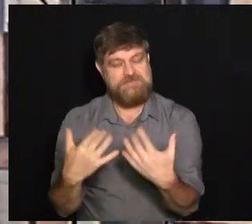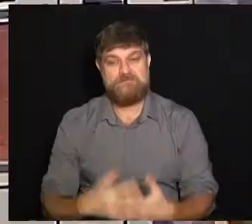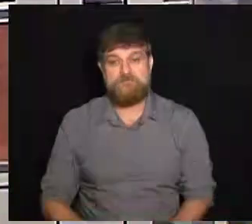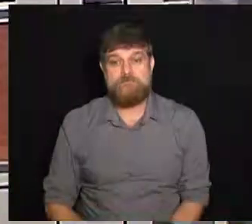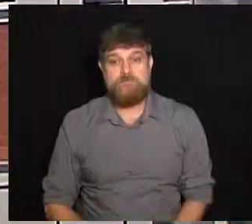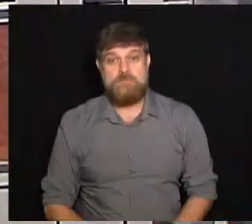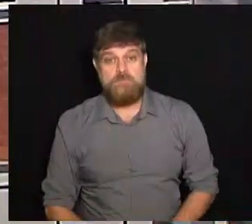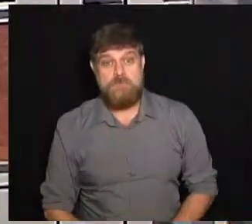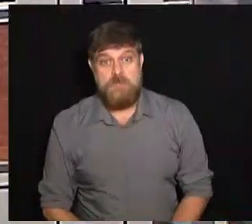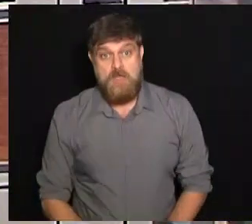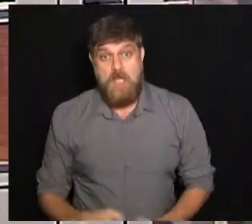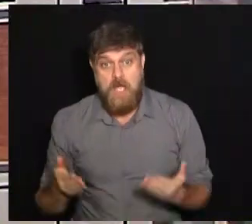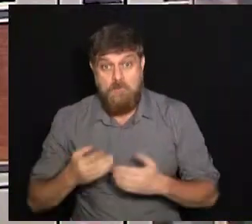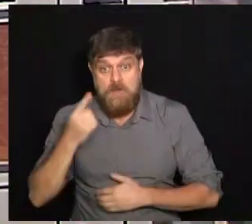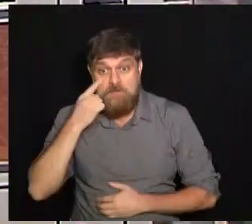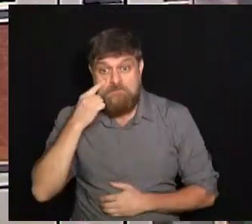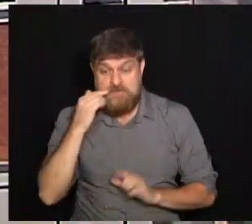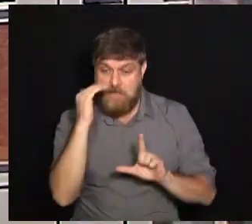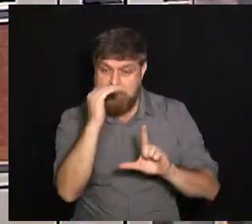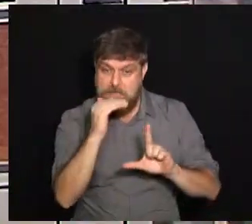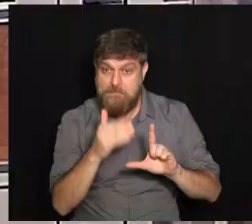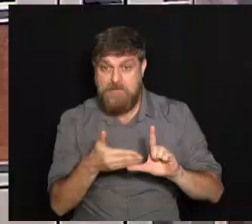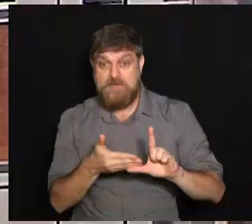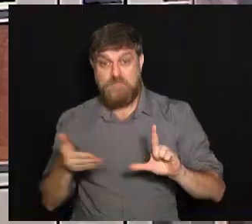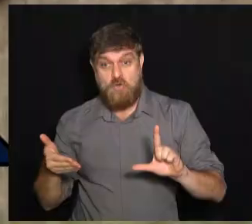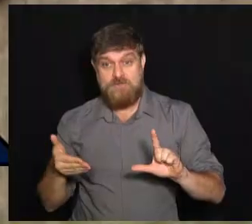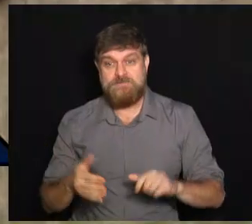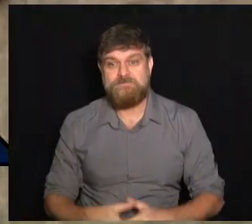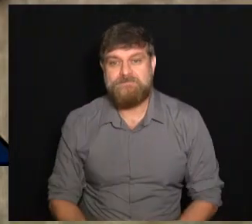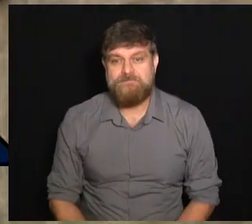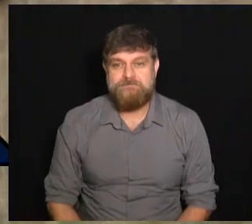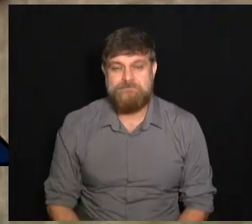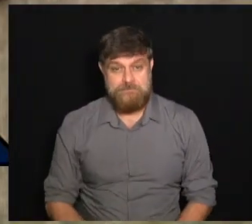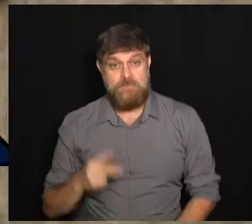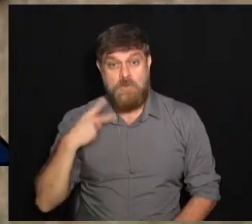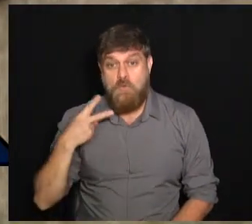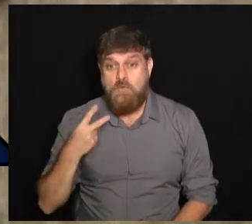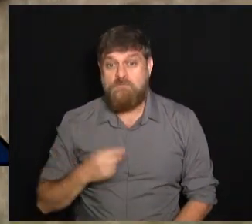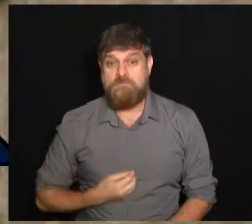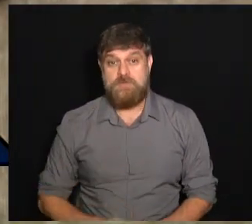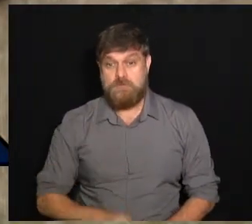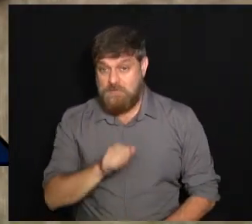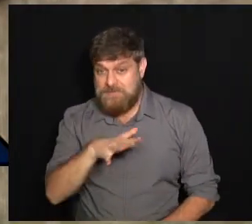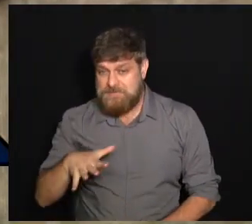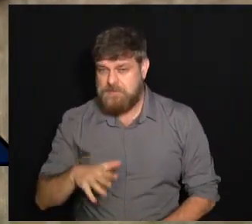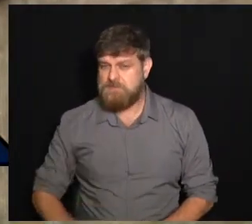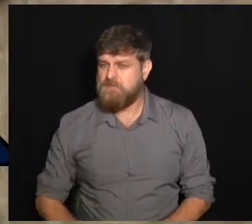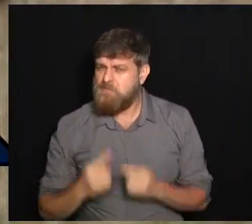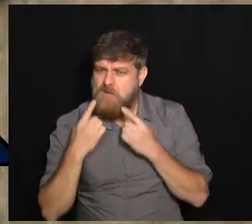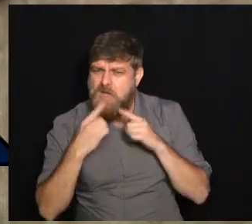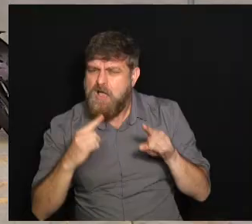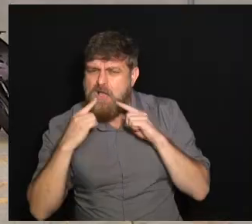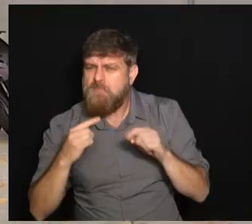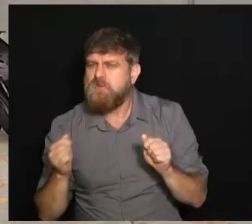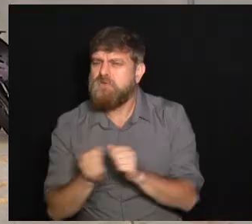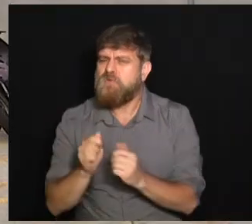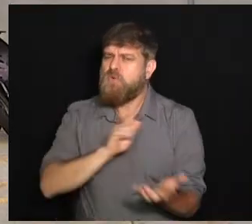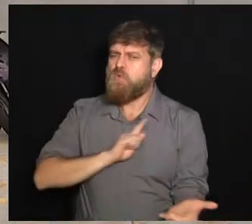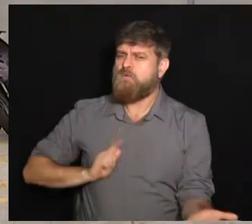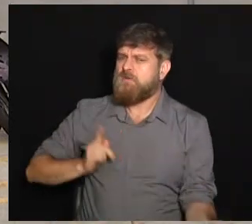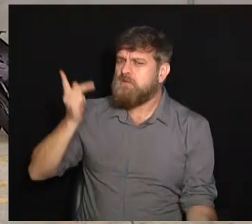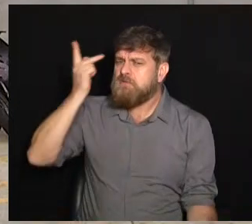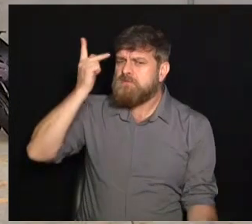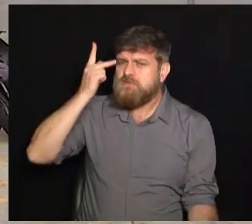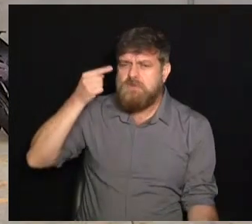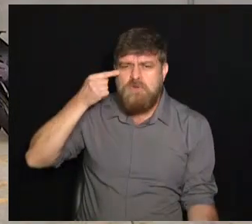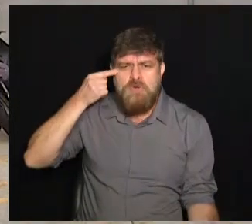audiência. Confira agora os destaques de hoje. Vereador Cidão Santos protesta junto ao governador do estado,